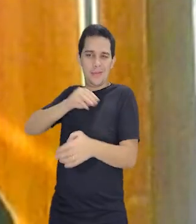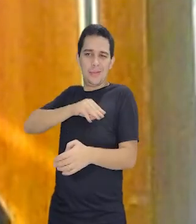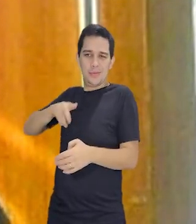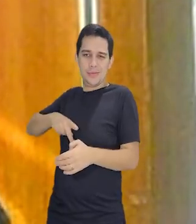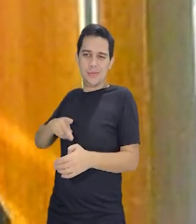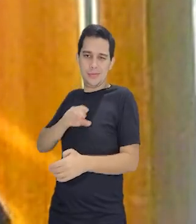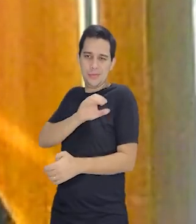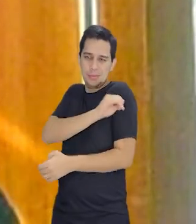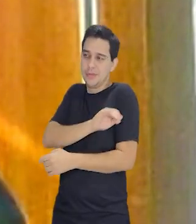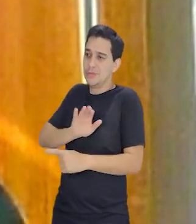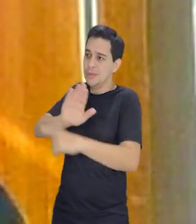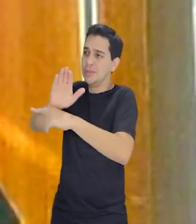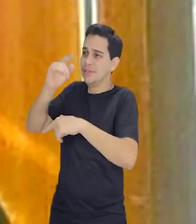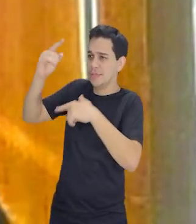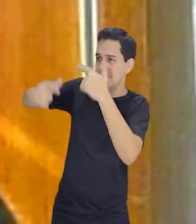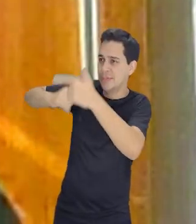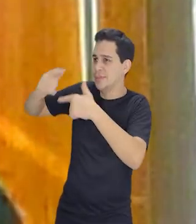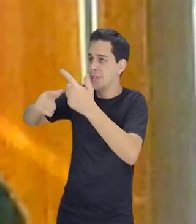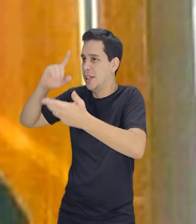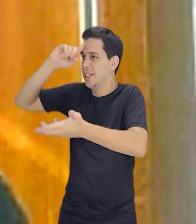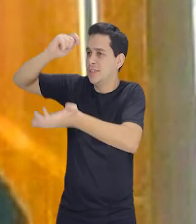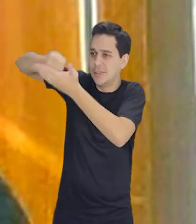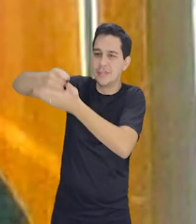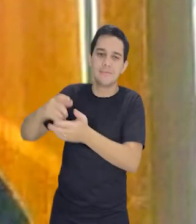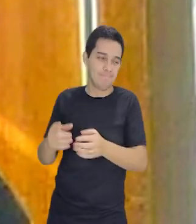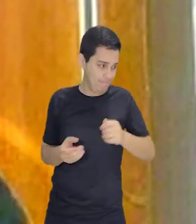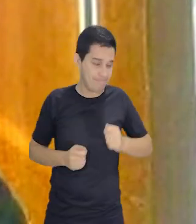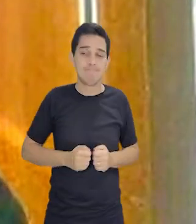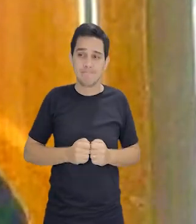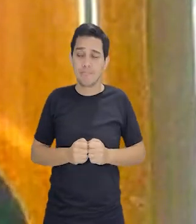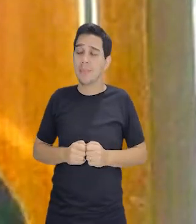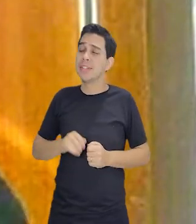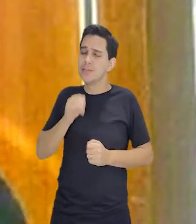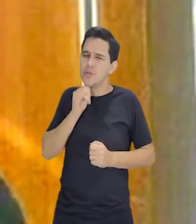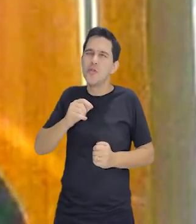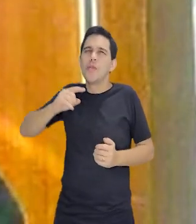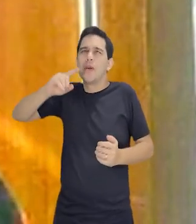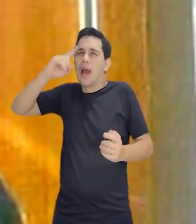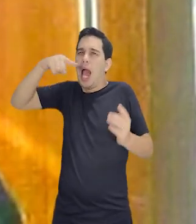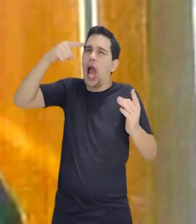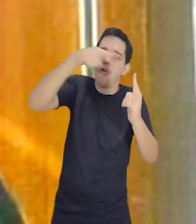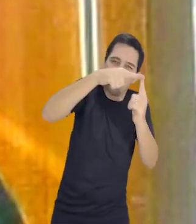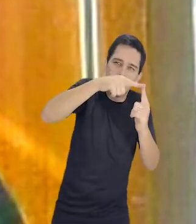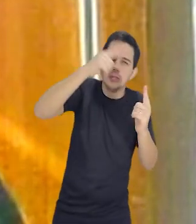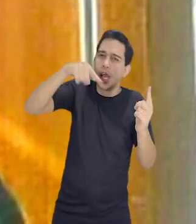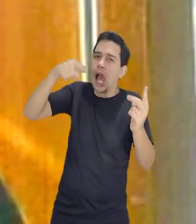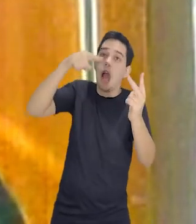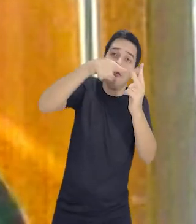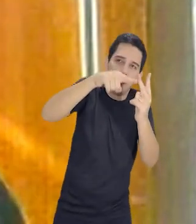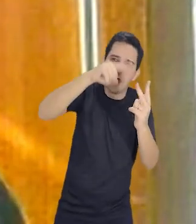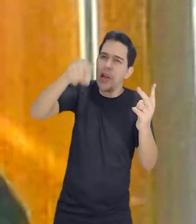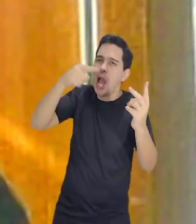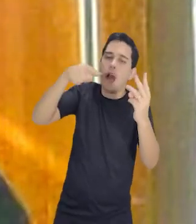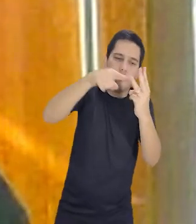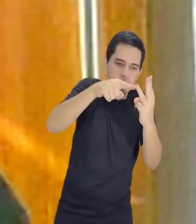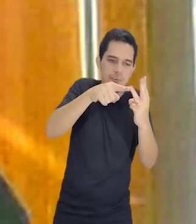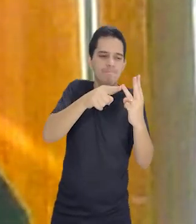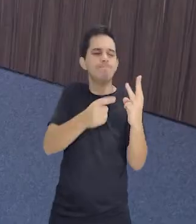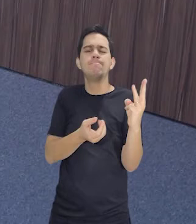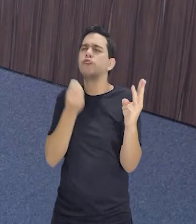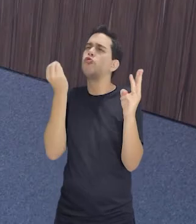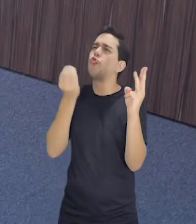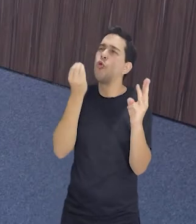Ou seja, nós transformamos esses objetivos estratégicos em iniciativas concretas compostas por